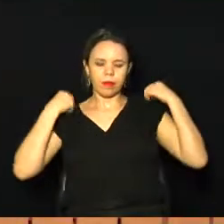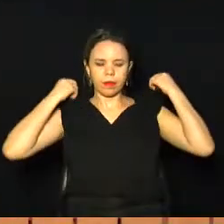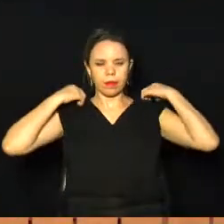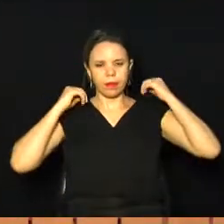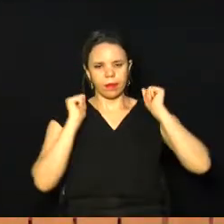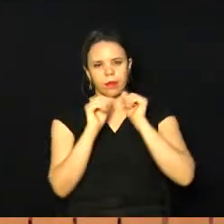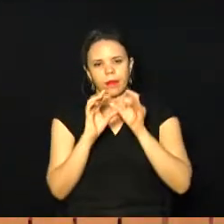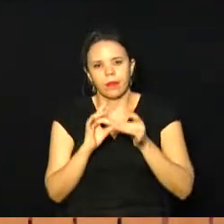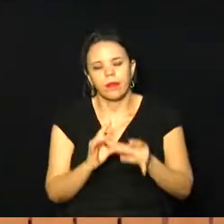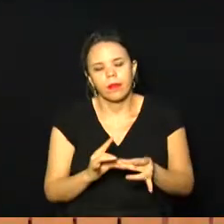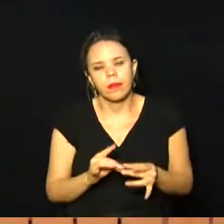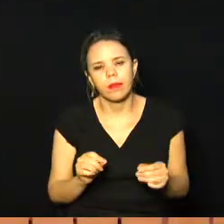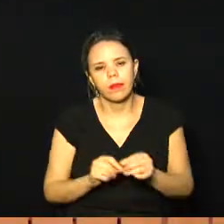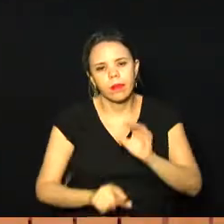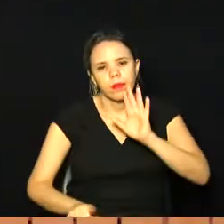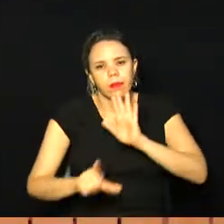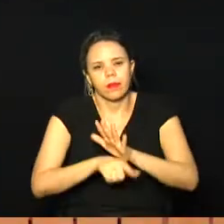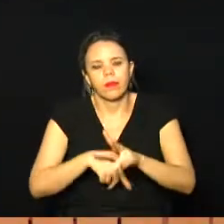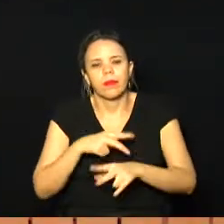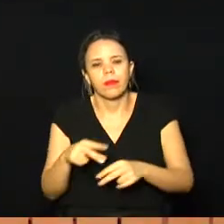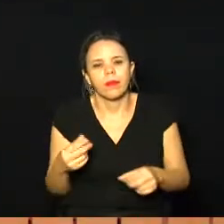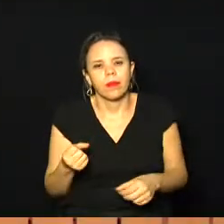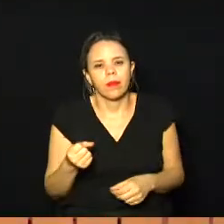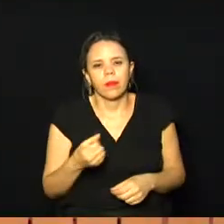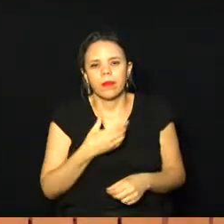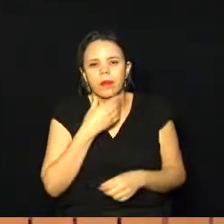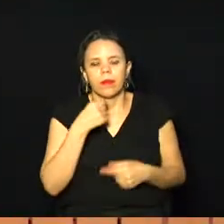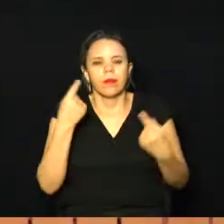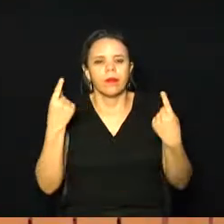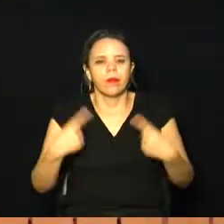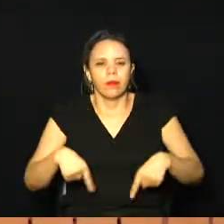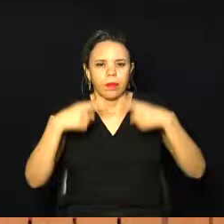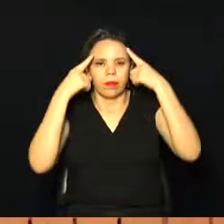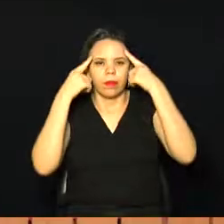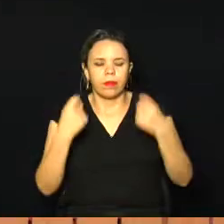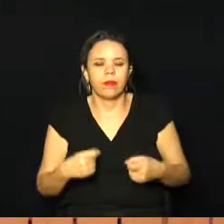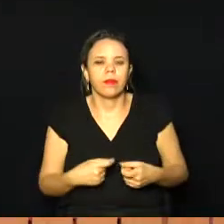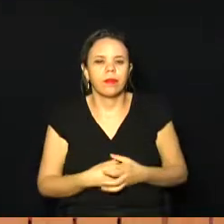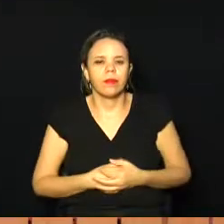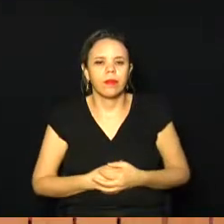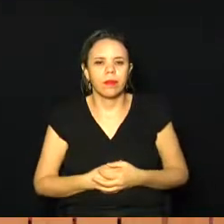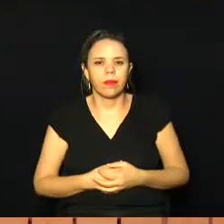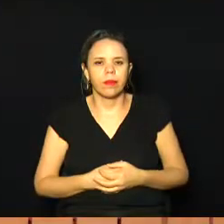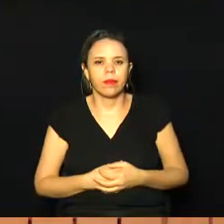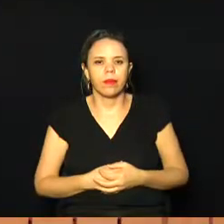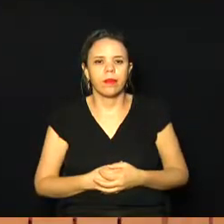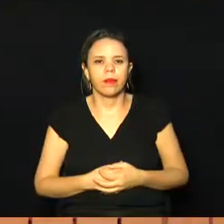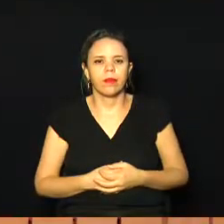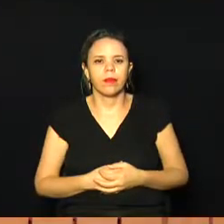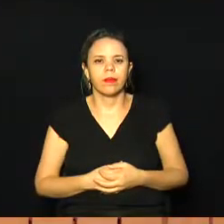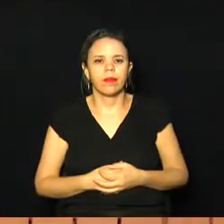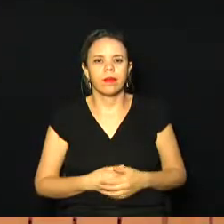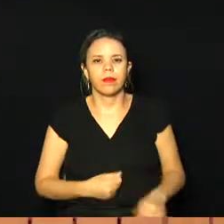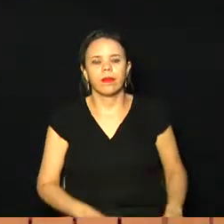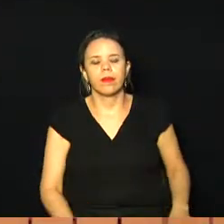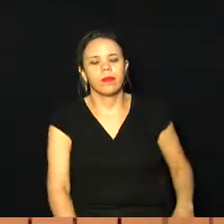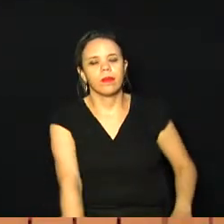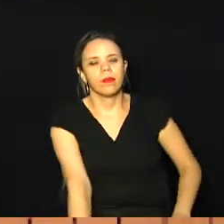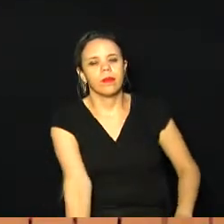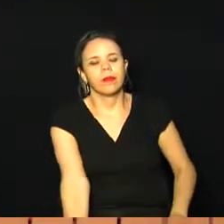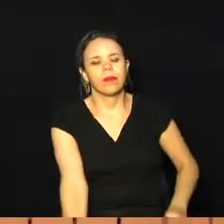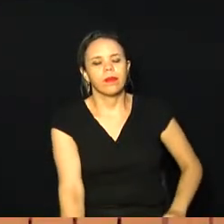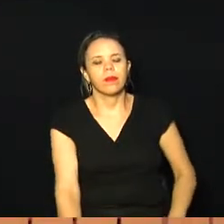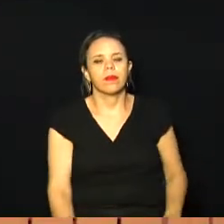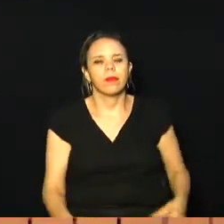juntou todo mundo e fez a lei do Laço Branco, homens contra feminicídio. Então a gente está aqui hoje para discutir